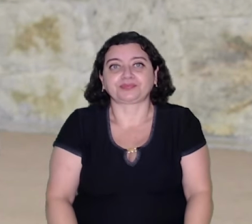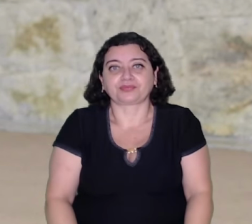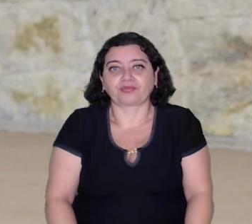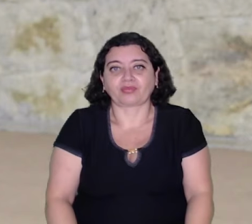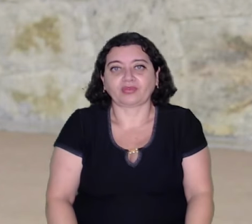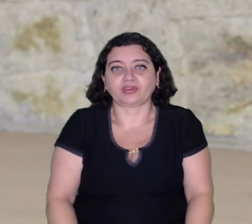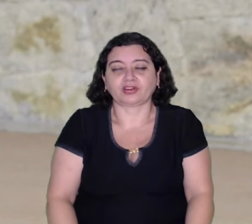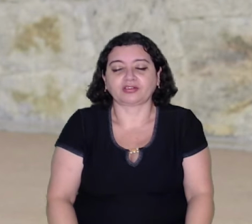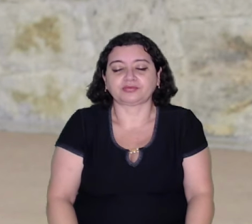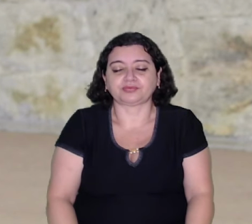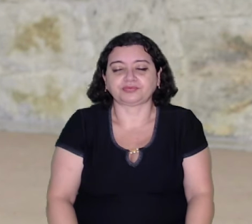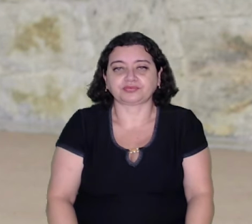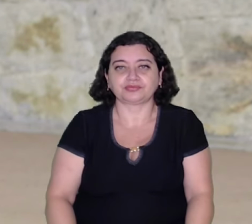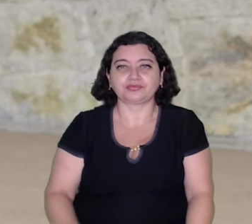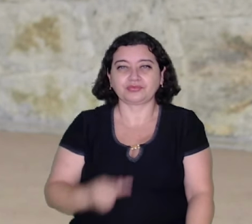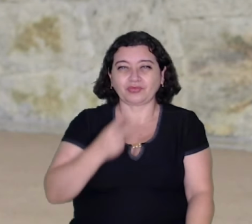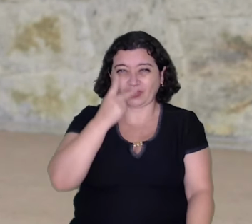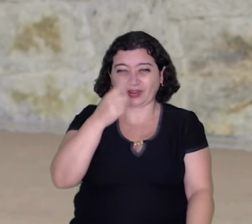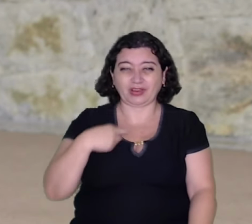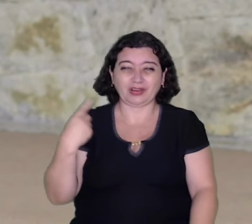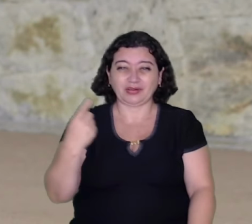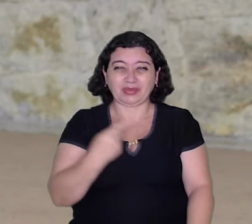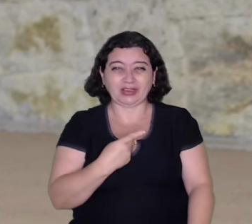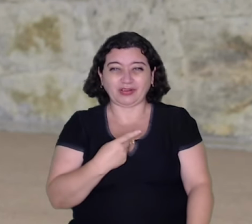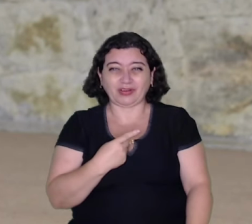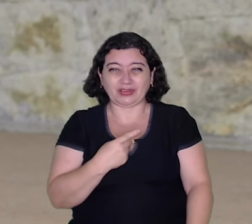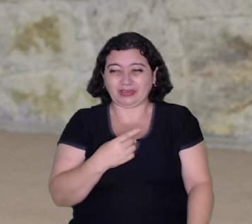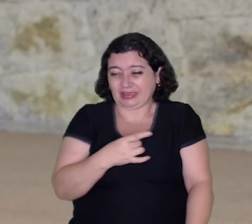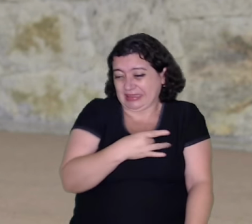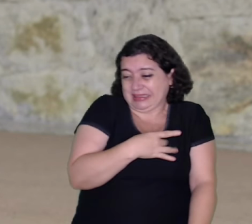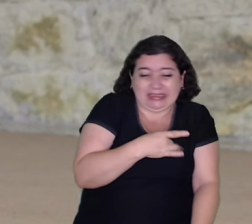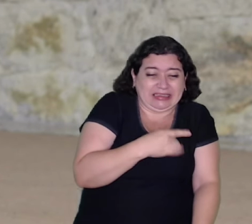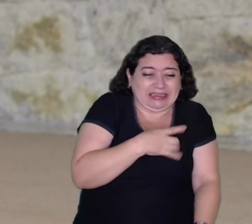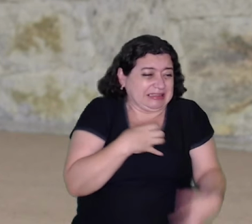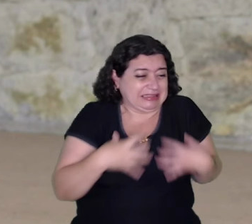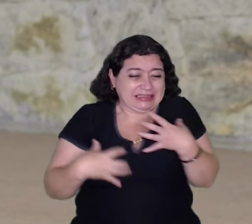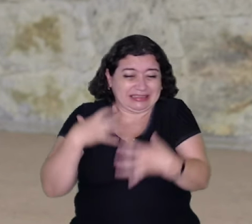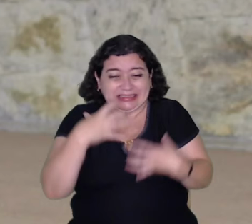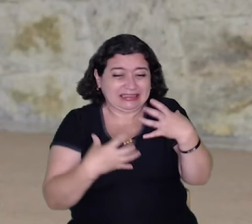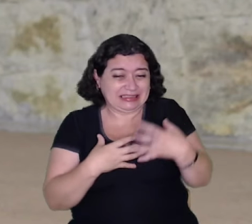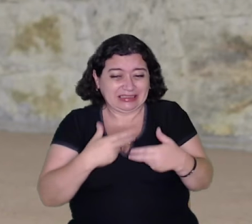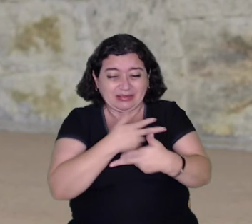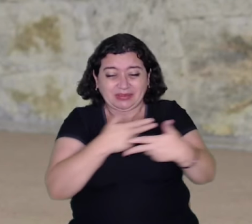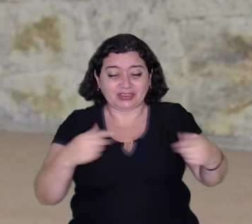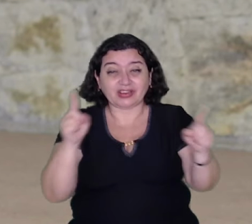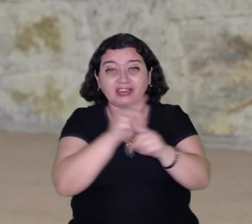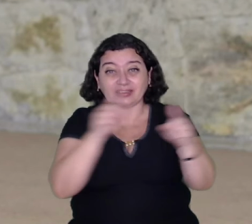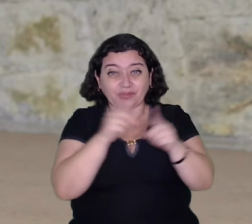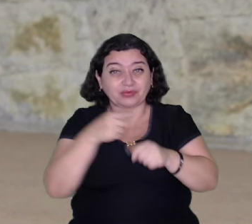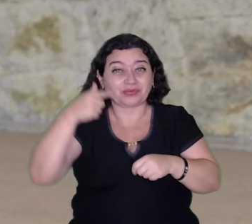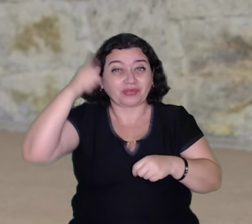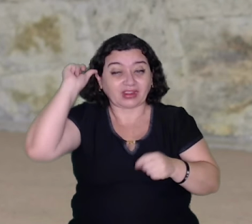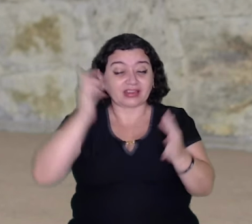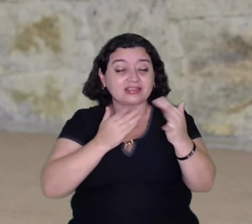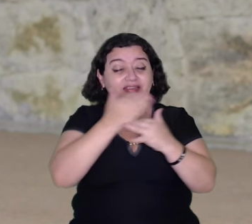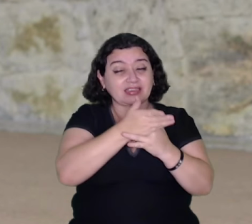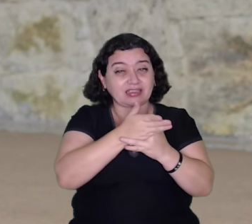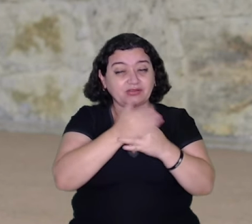ele diz para nós não ficarmos inquietos por coisa alguma, mas antes, através da oração